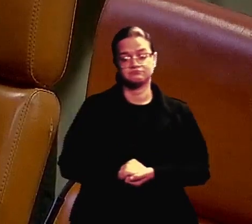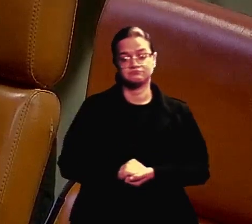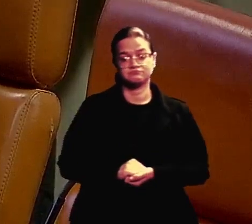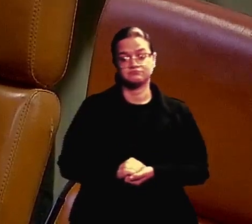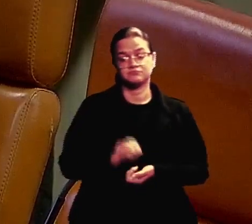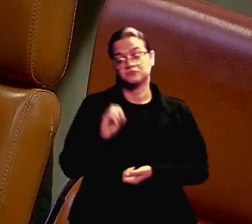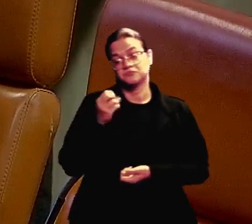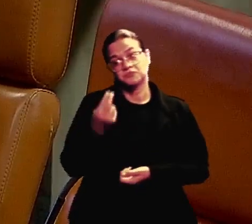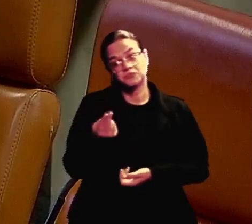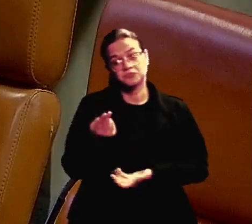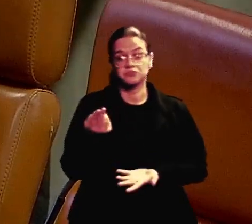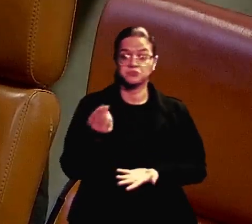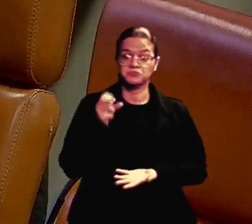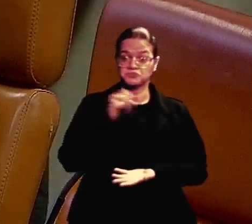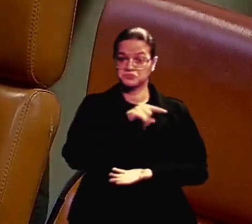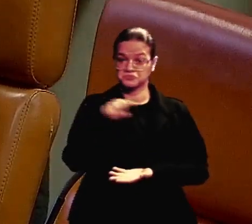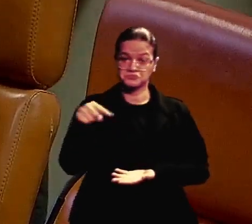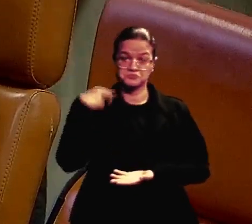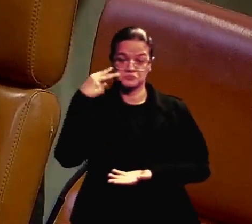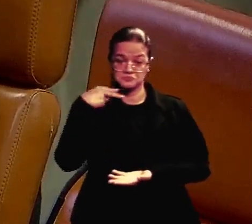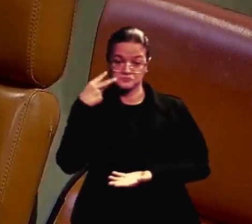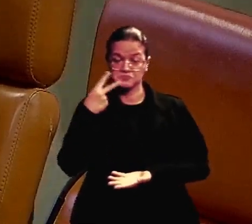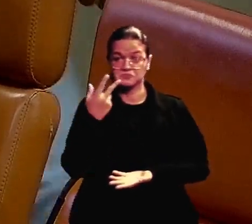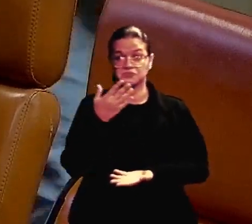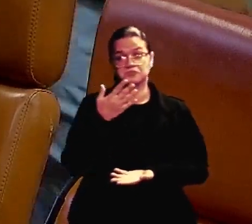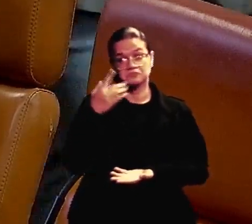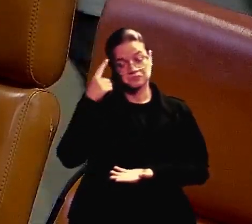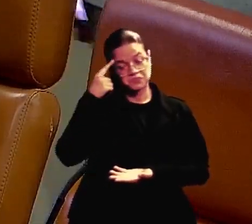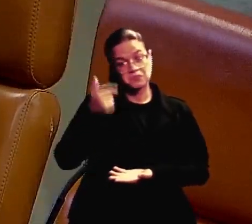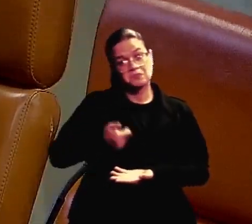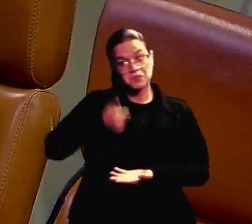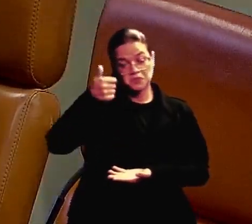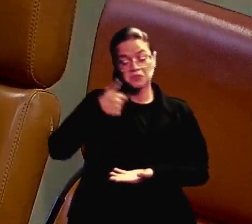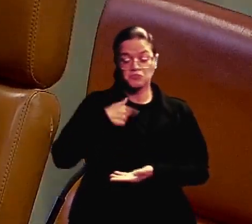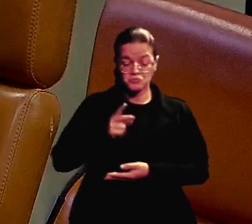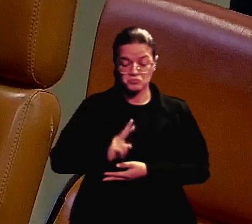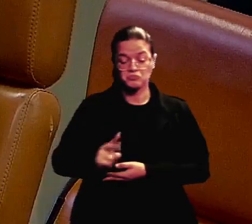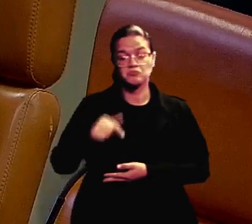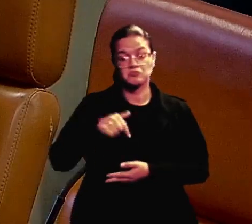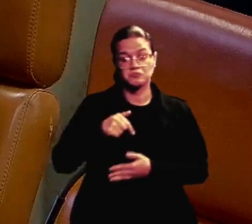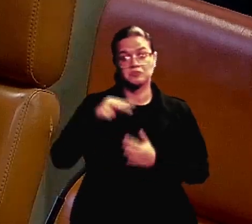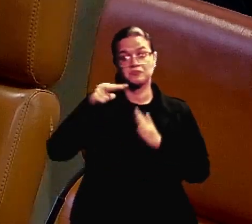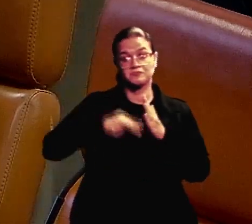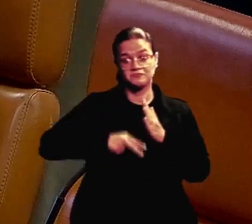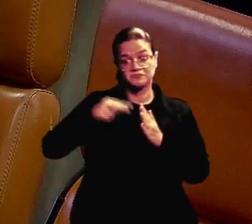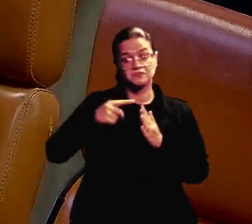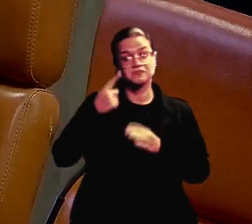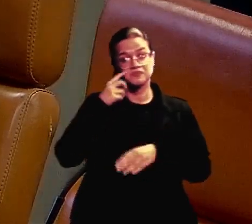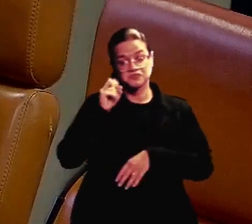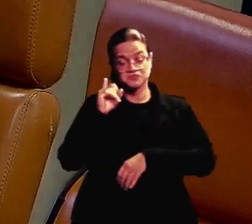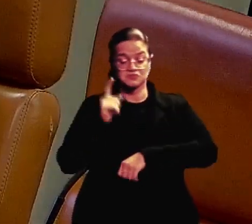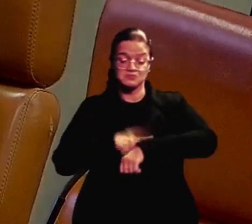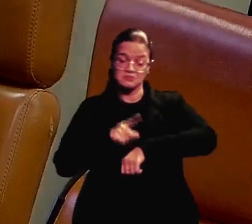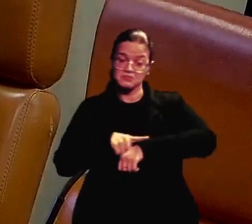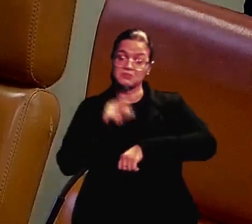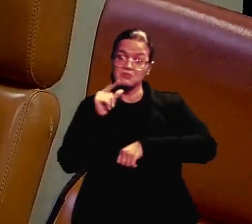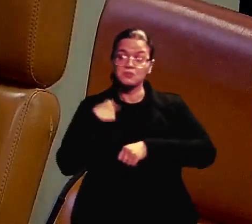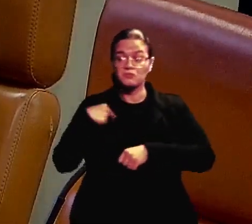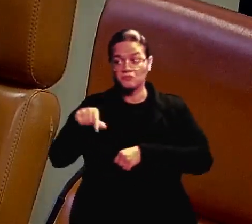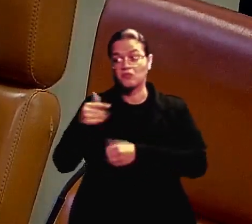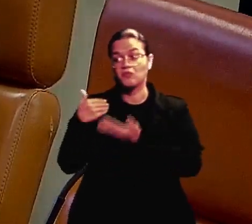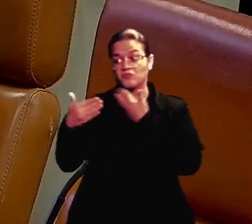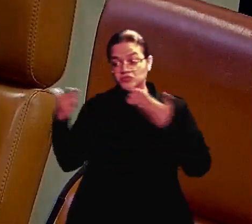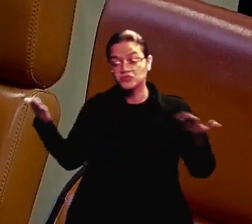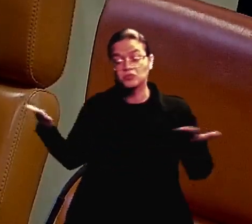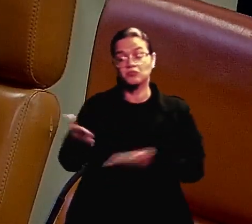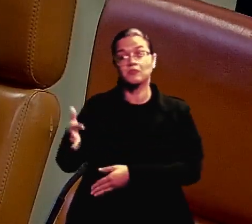Ou, se não, se os vereadores acharem melhor, eu continuo com o pedido de vista, se dá tempo ainda, vou falar com ele pessoalmente